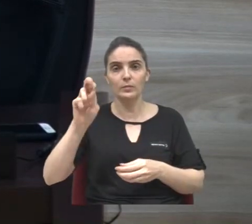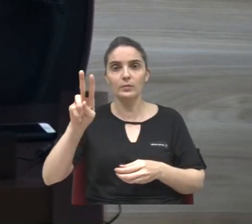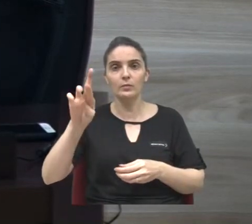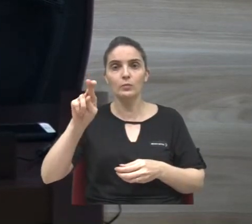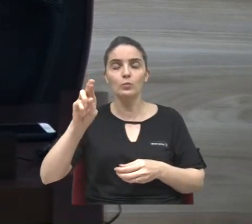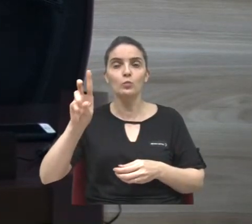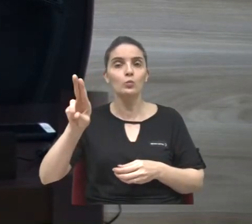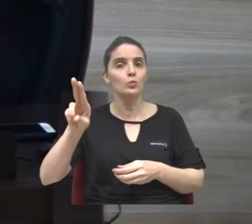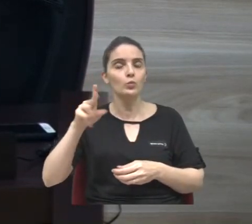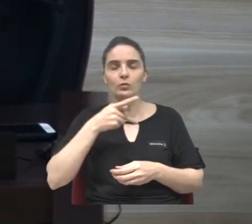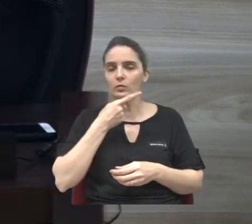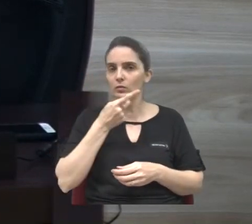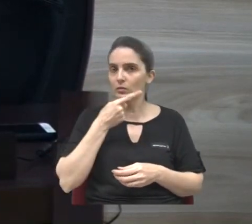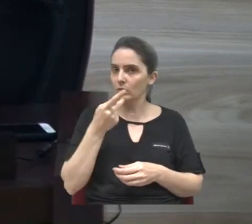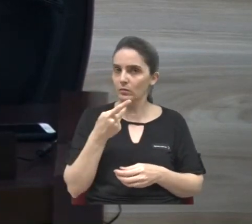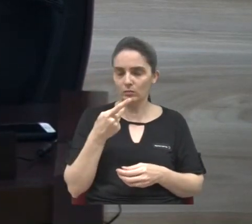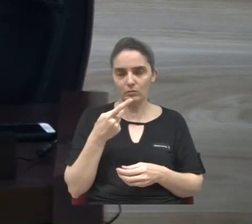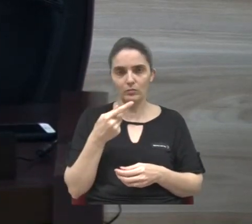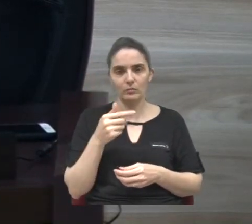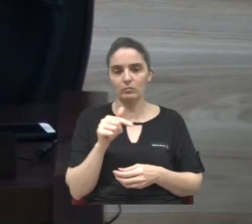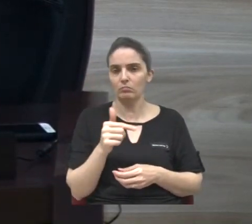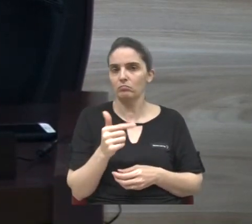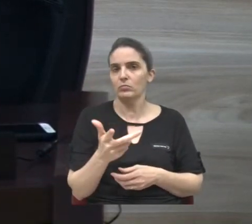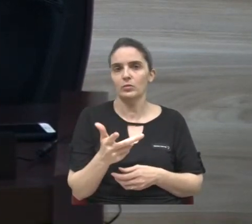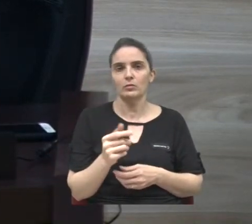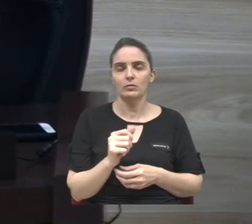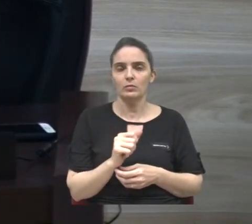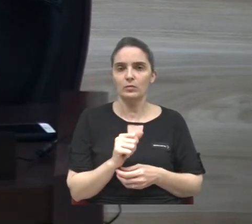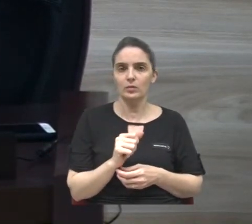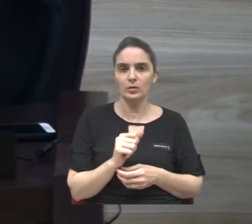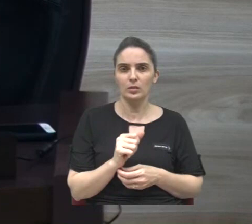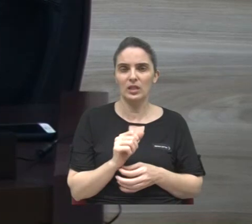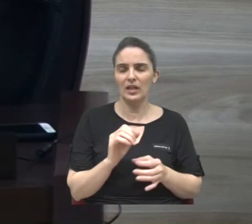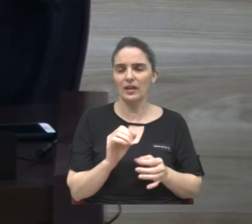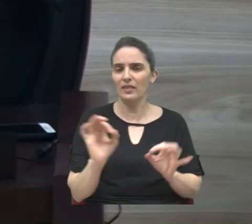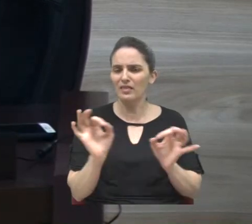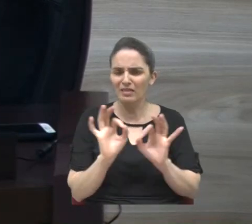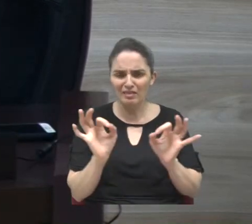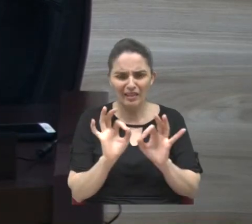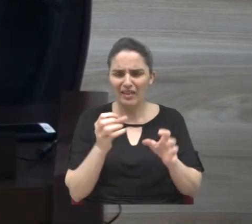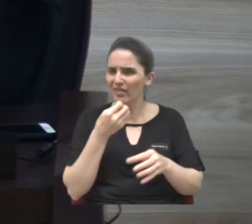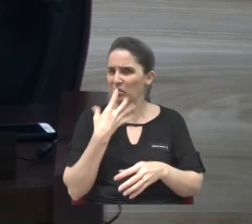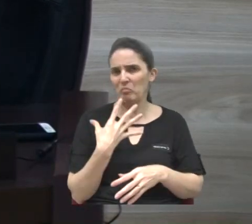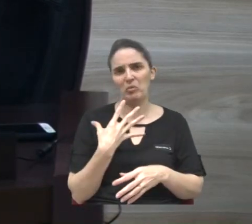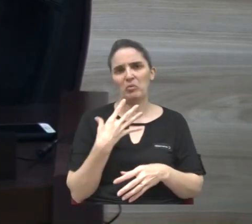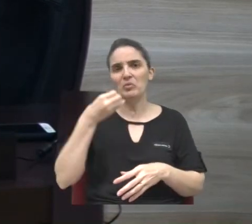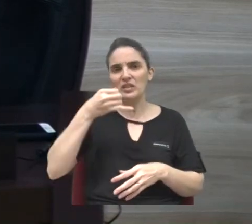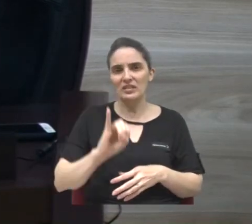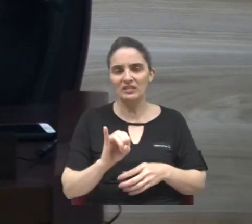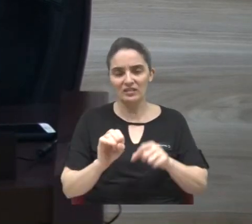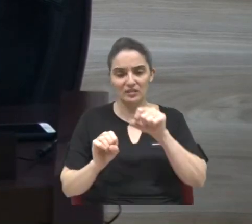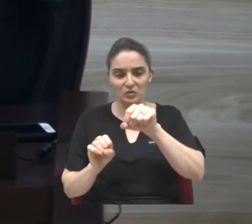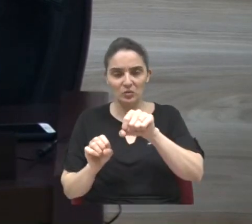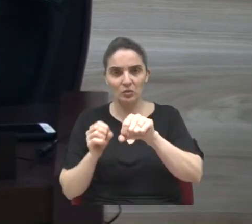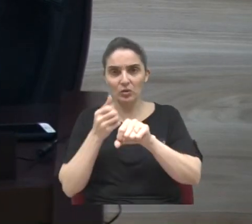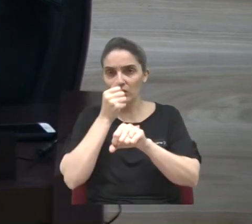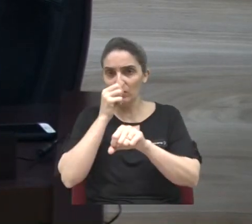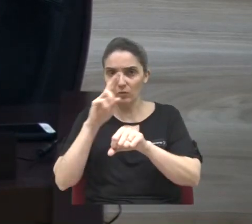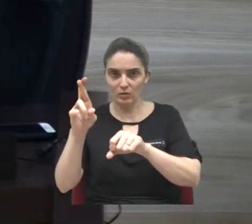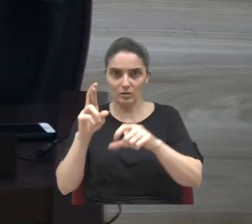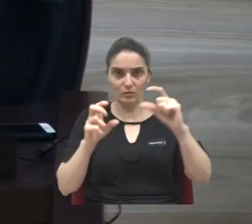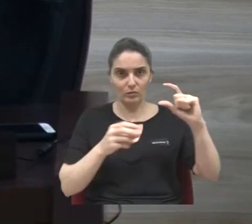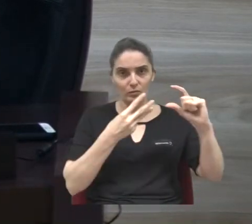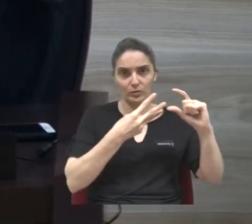havia indícios de benefício significativo aos consumidores, volume 3, folha